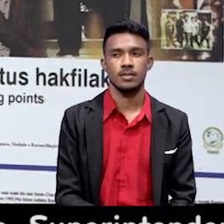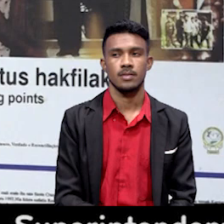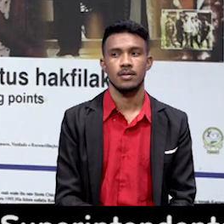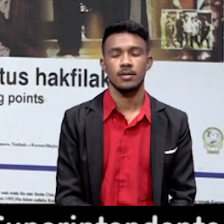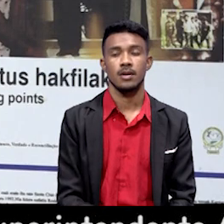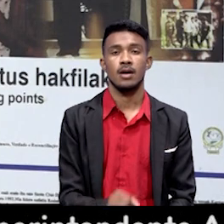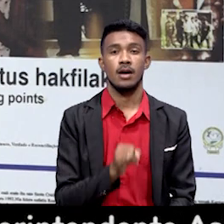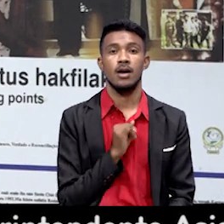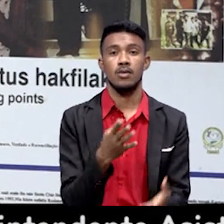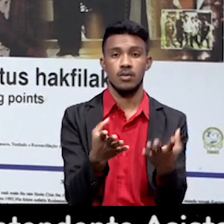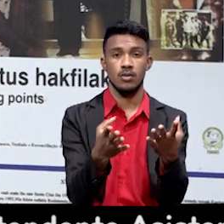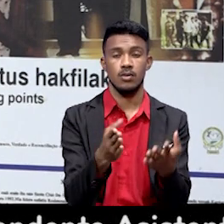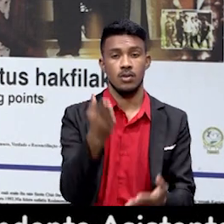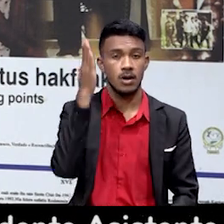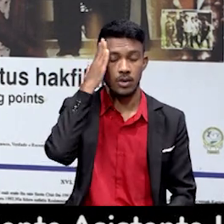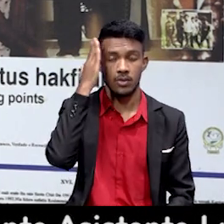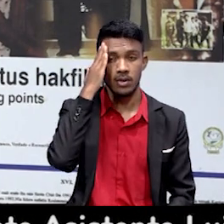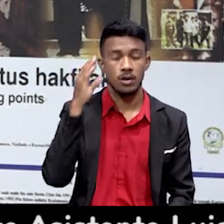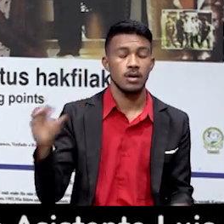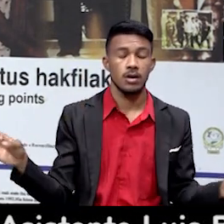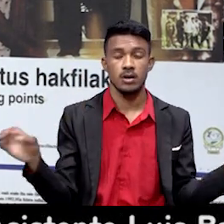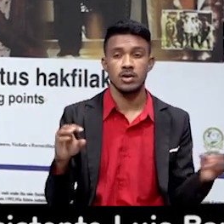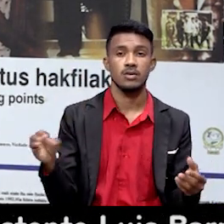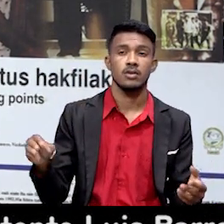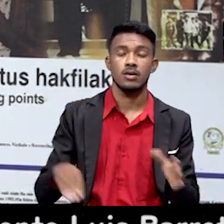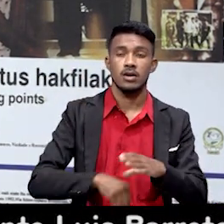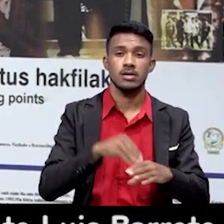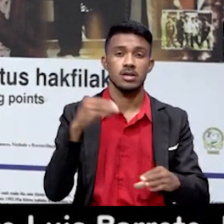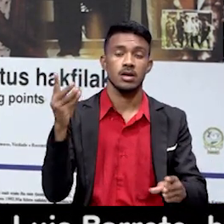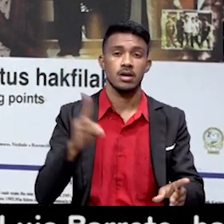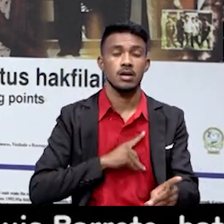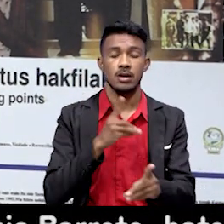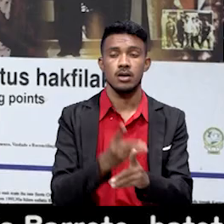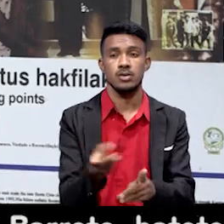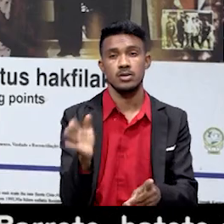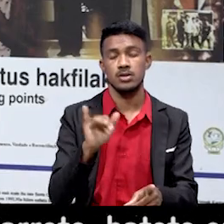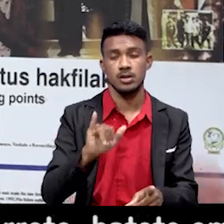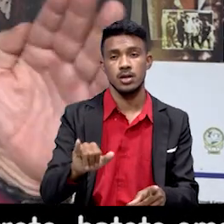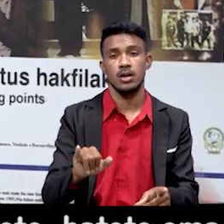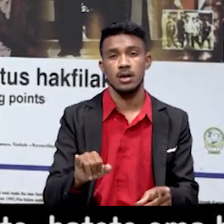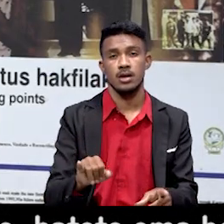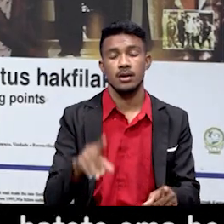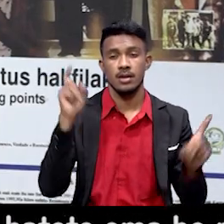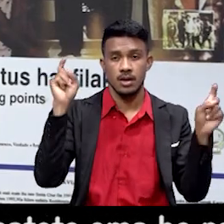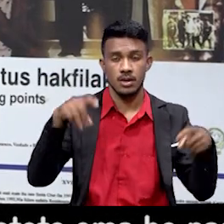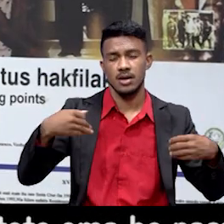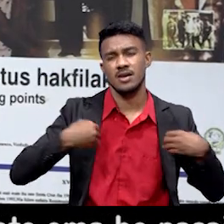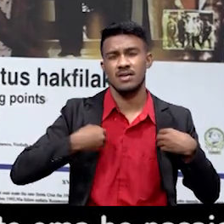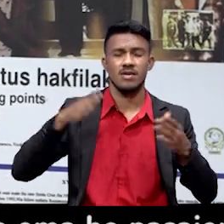ao ano em, nós atuamos com direitos adquiridos, nós temos que travar um